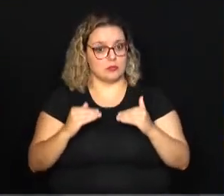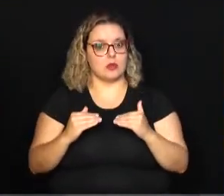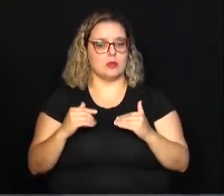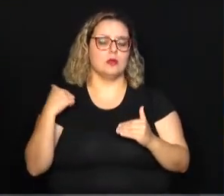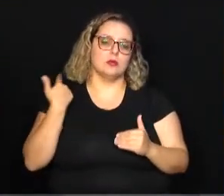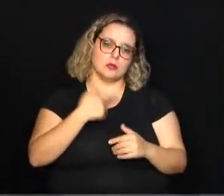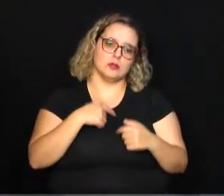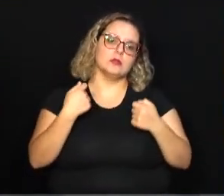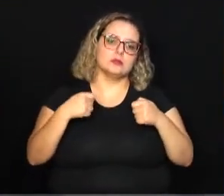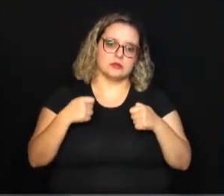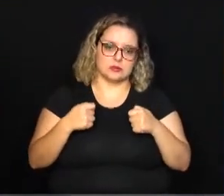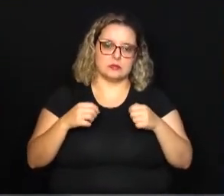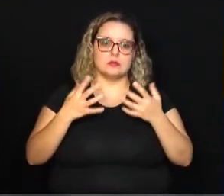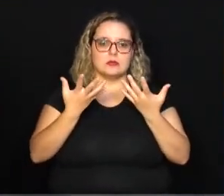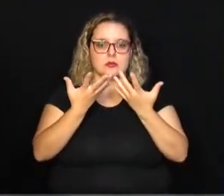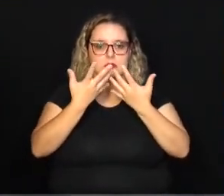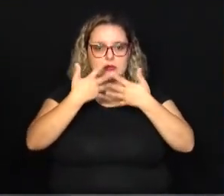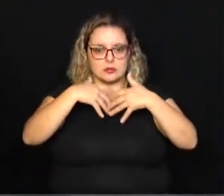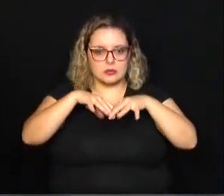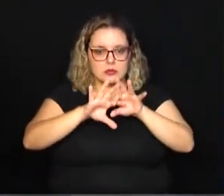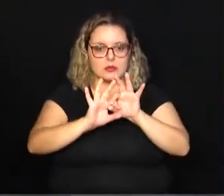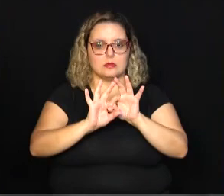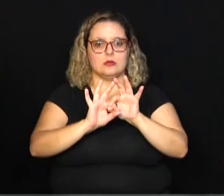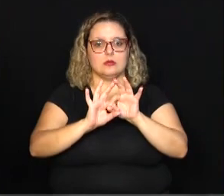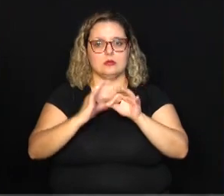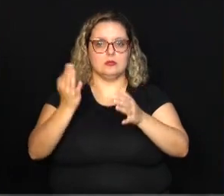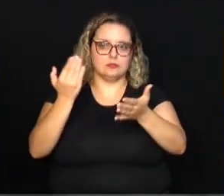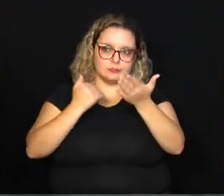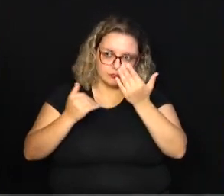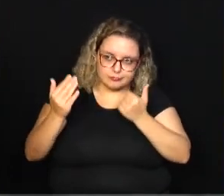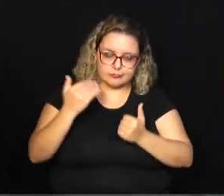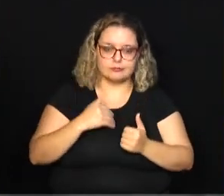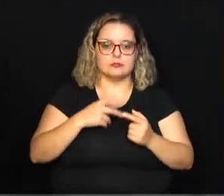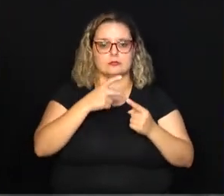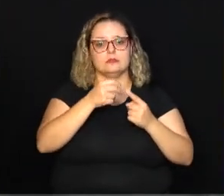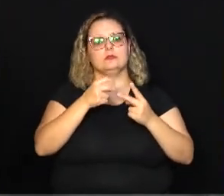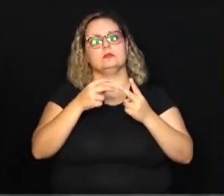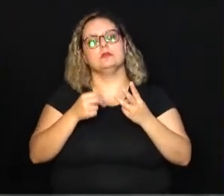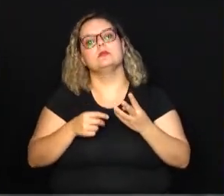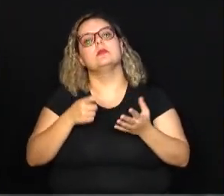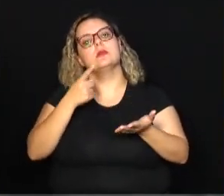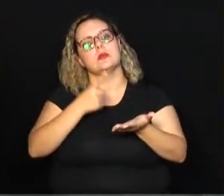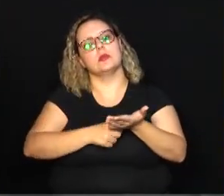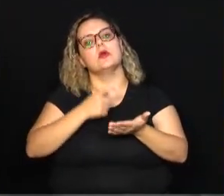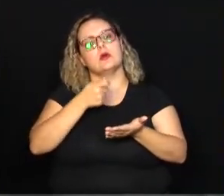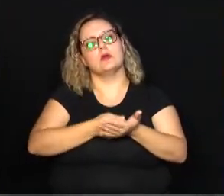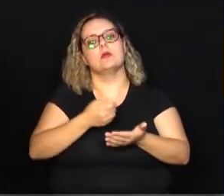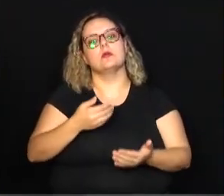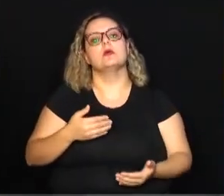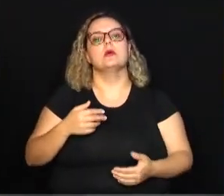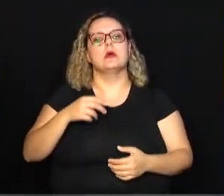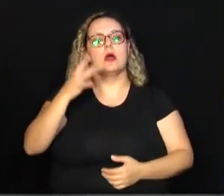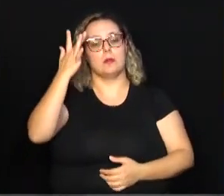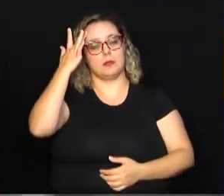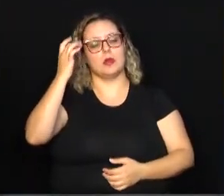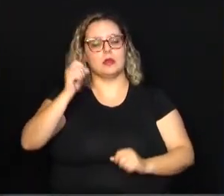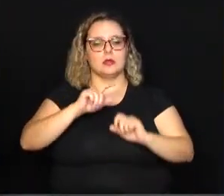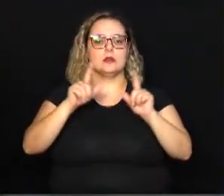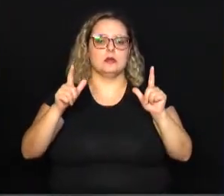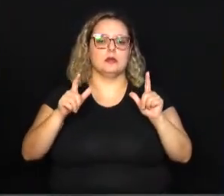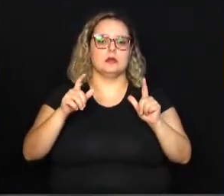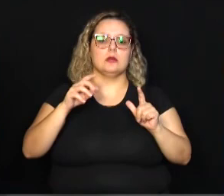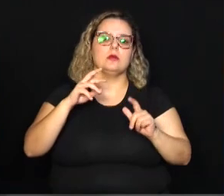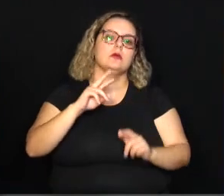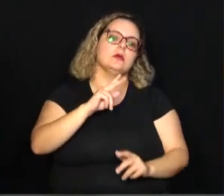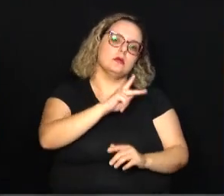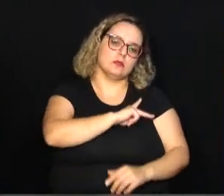que fazer alguma campanha para resgatar esse pessoal que ficou para lá. Então eu me comprometo amanhã cedo a levar na reunião e depois darei um retorno através do